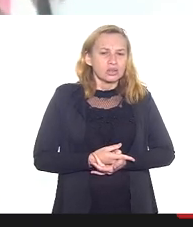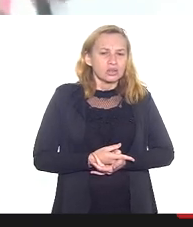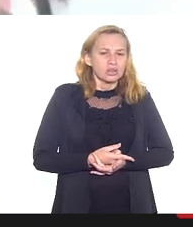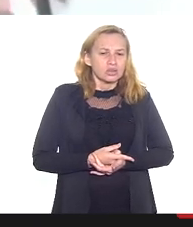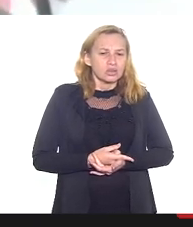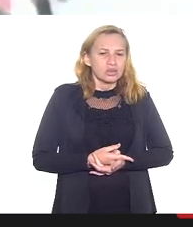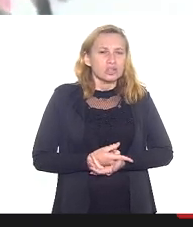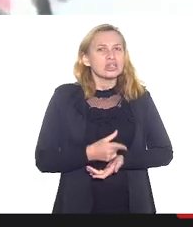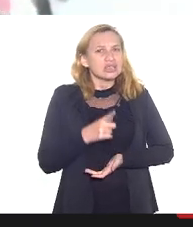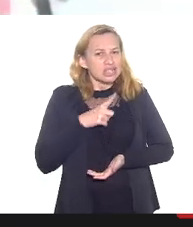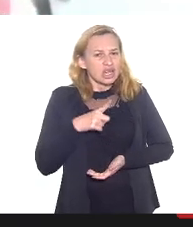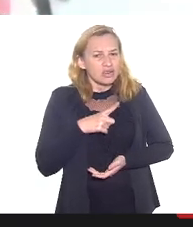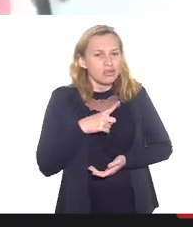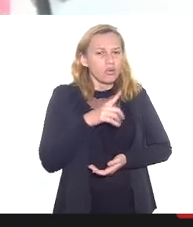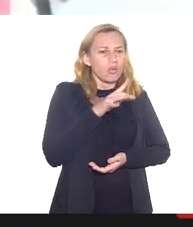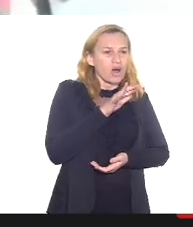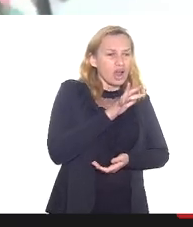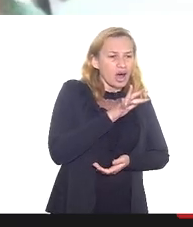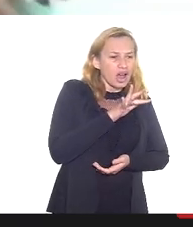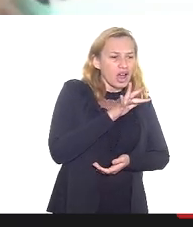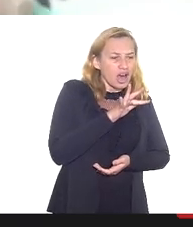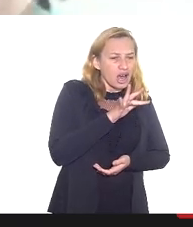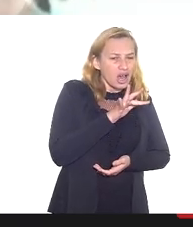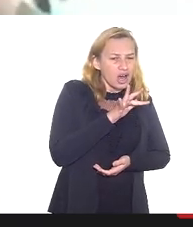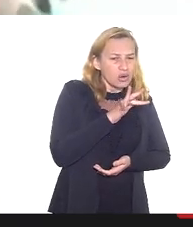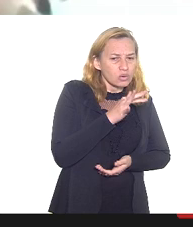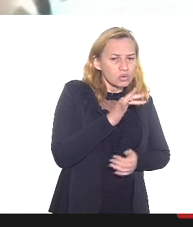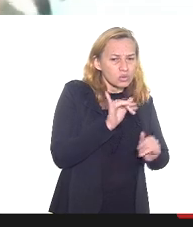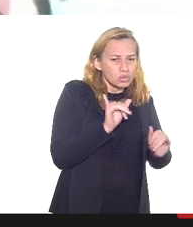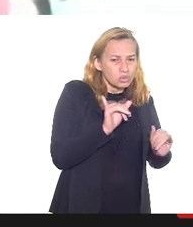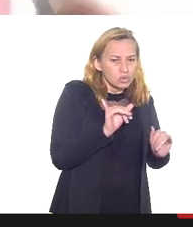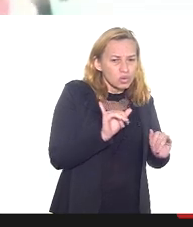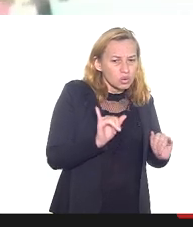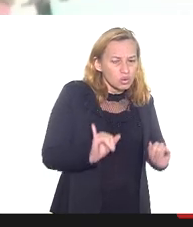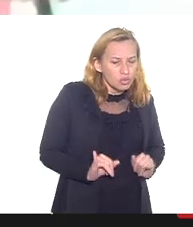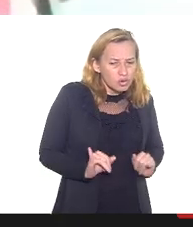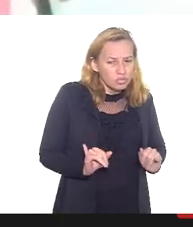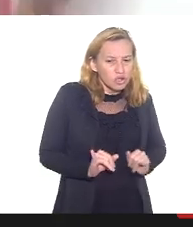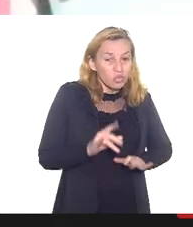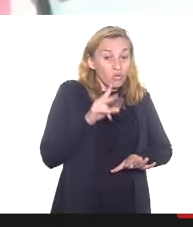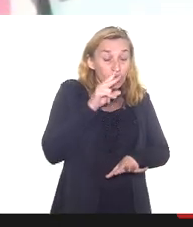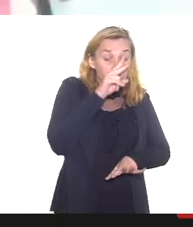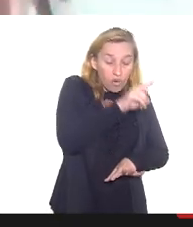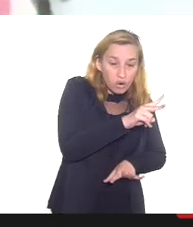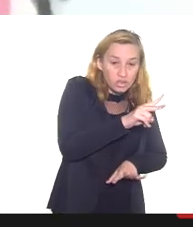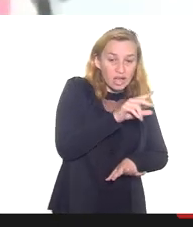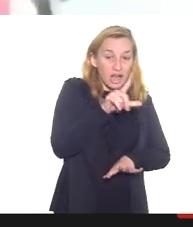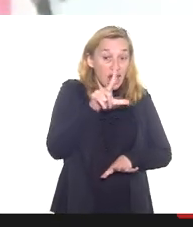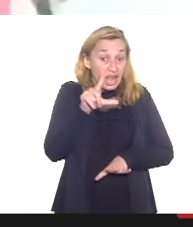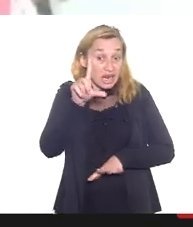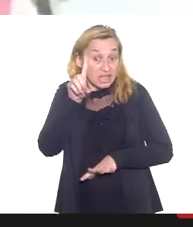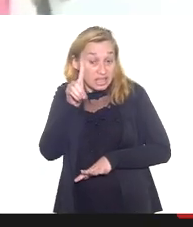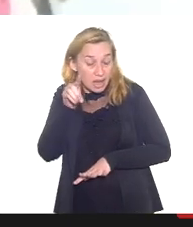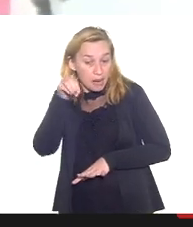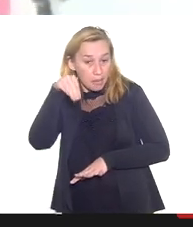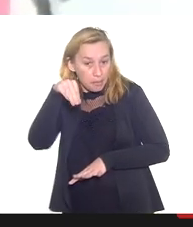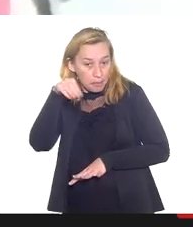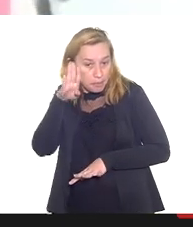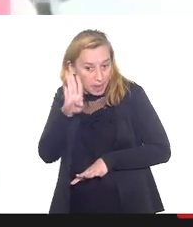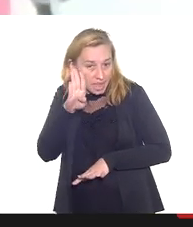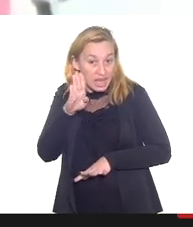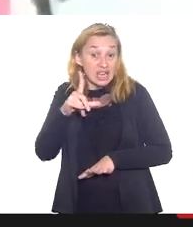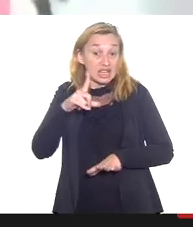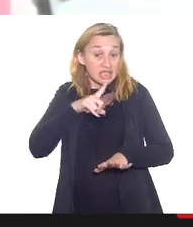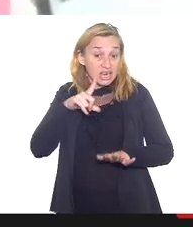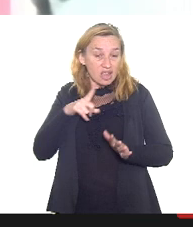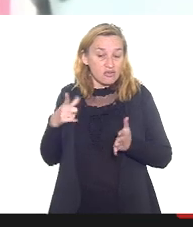Houve uma ferida forte na LDB, porque houve um ganho de